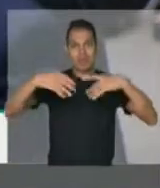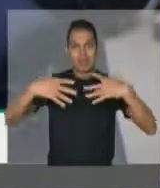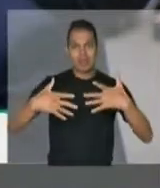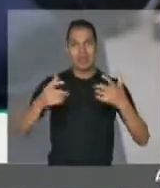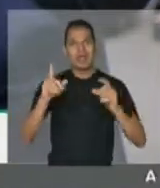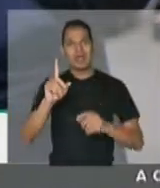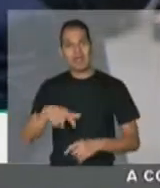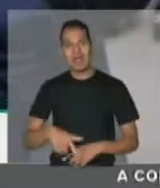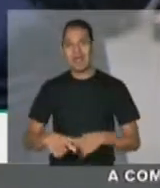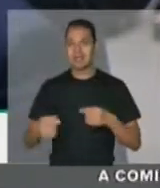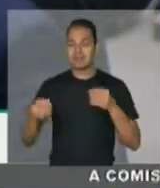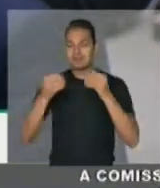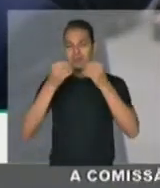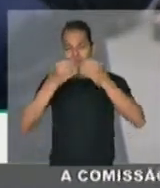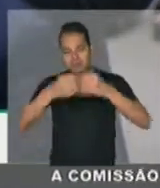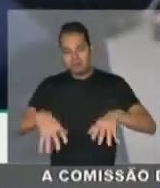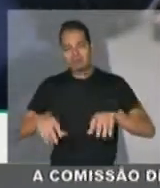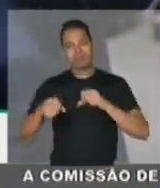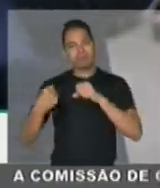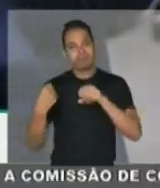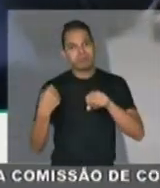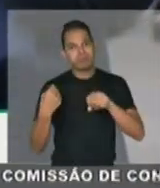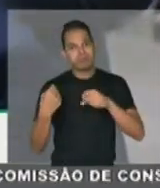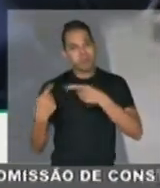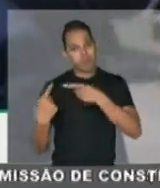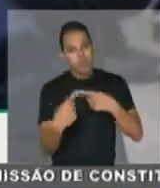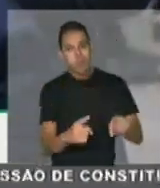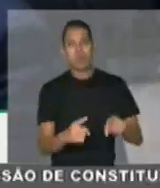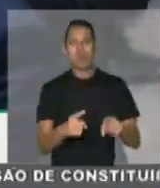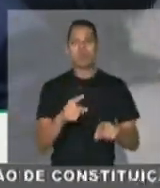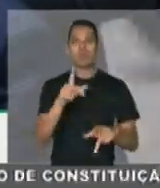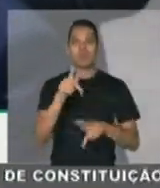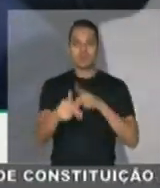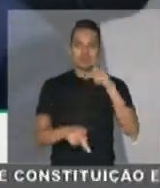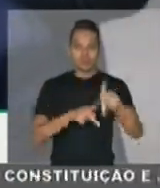jogar contra o interesse público. Por isso, o PSB orienta obstrução.